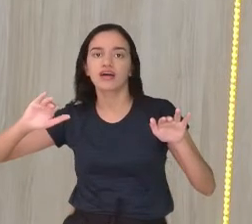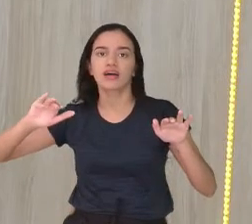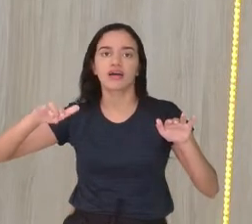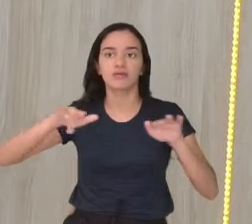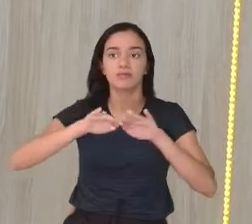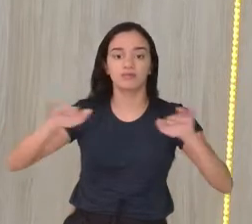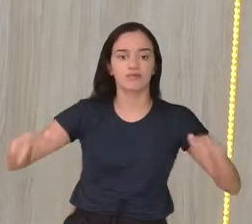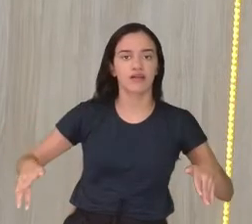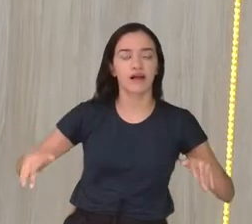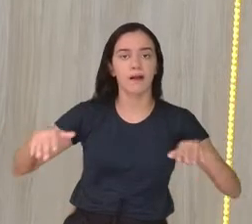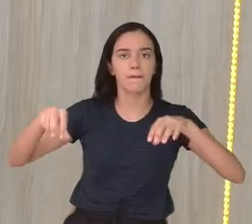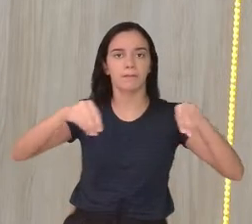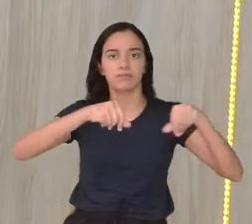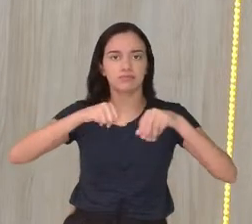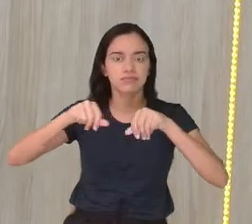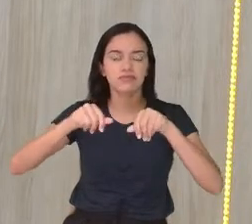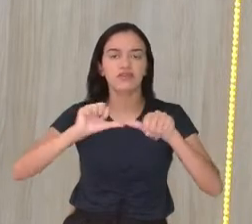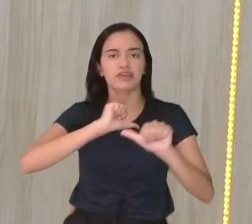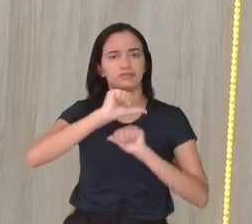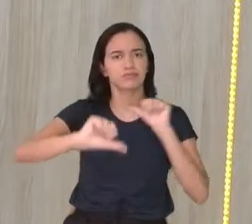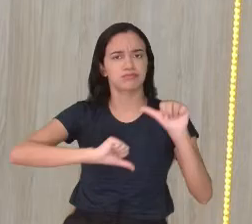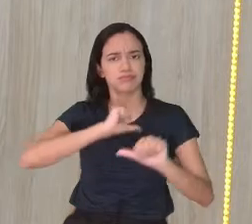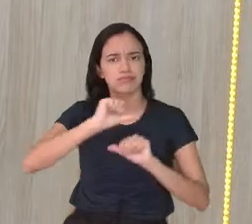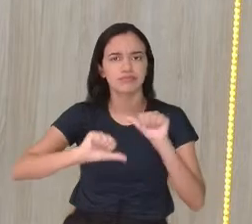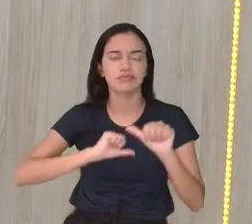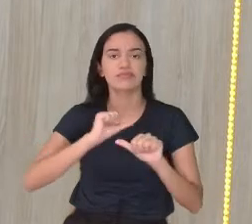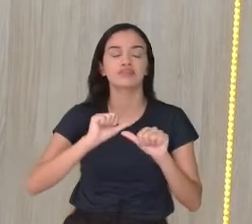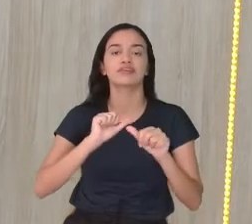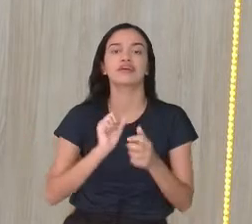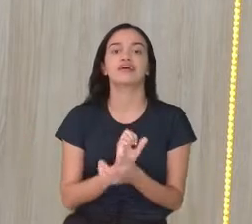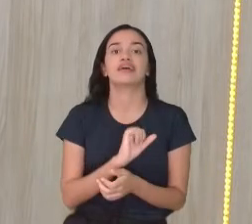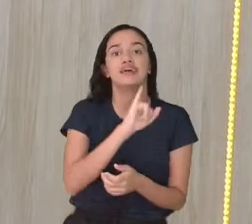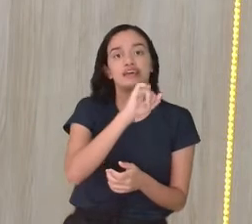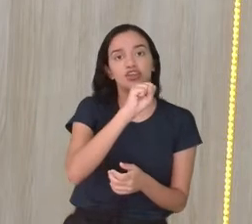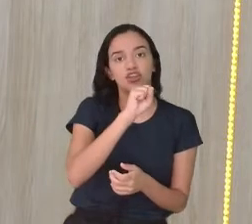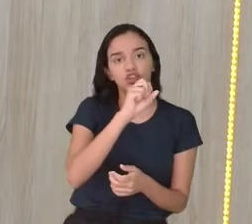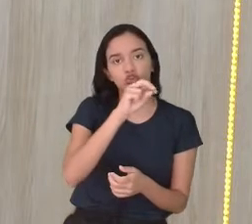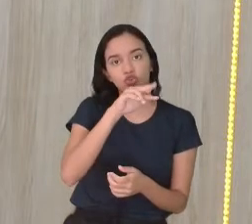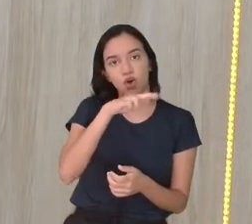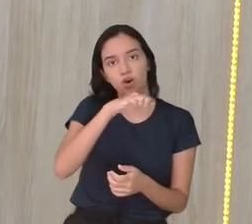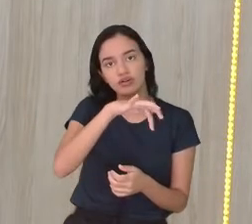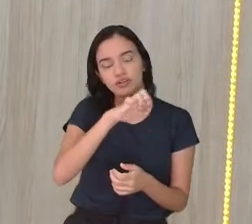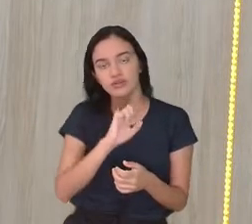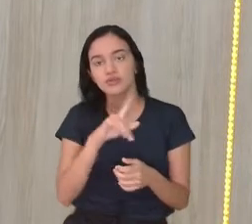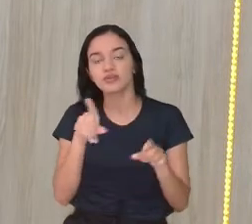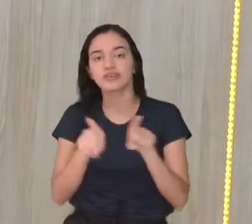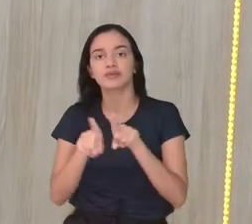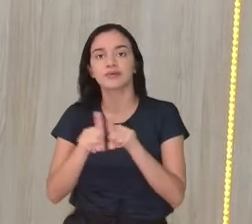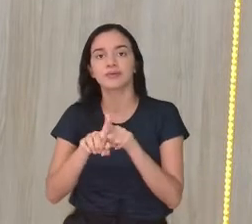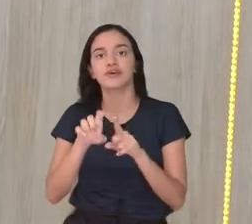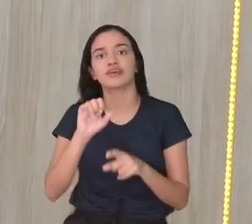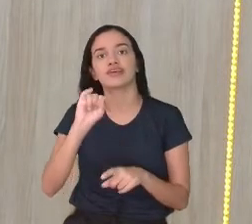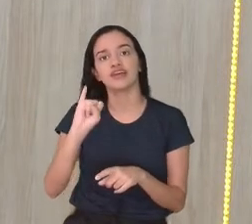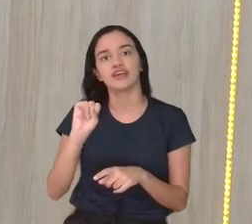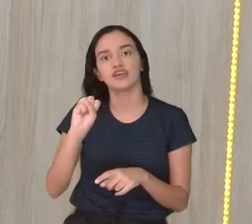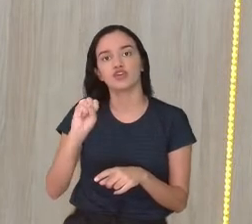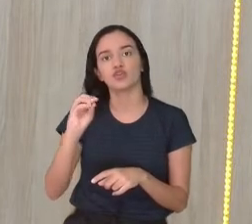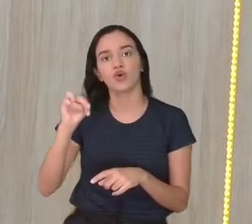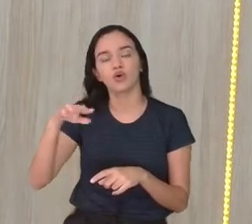né? Endógeno e exógeno, né? As alterações endógenas na